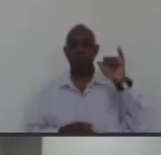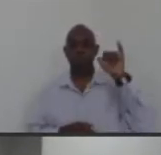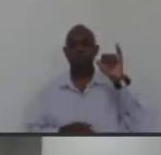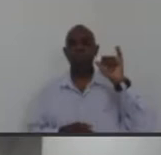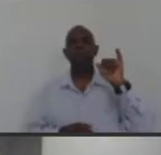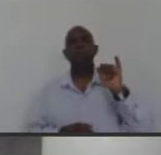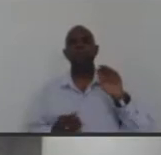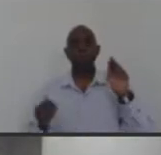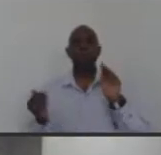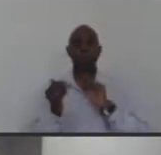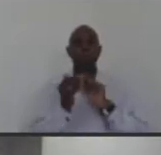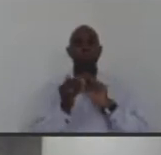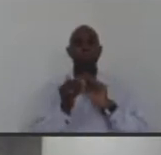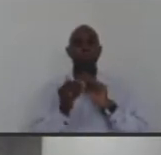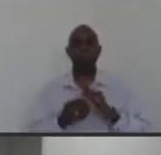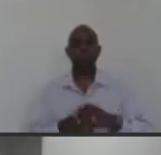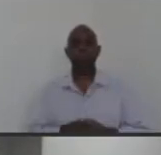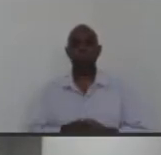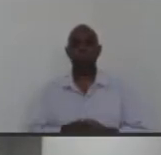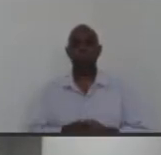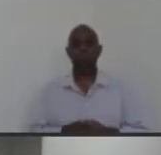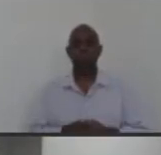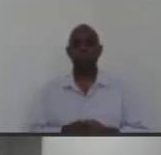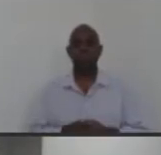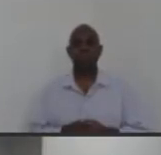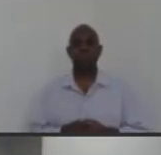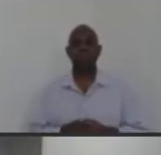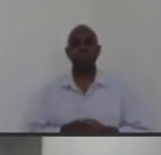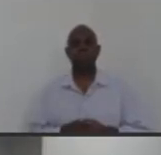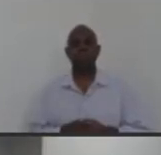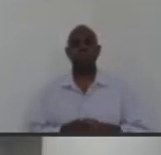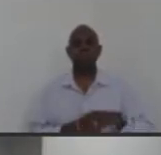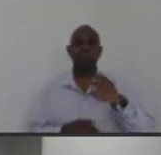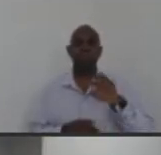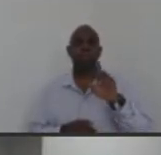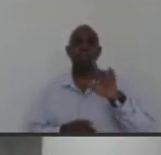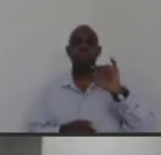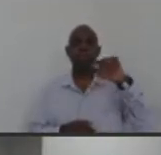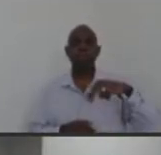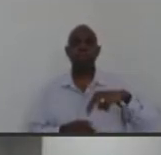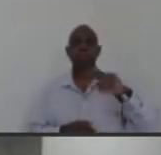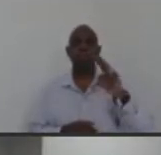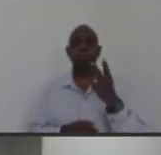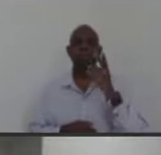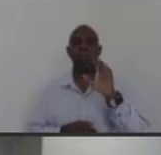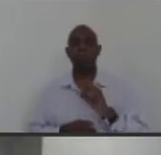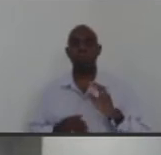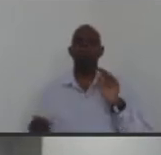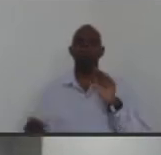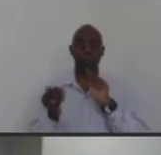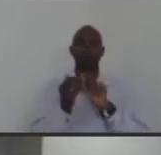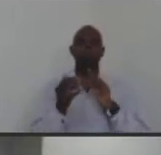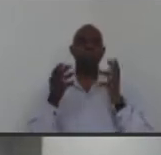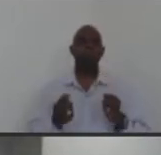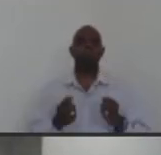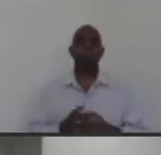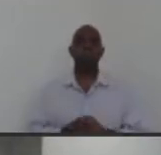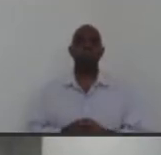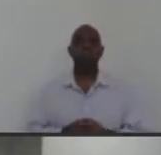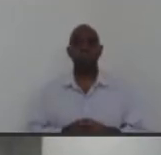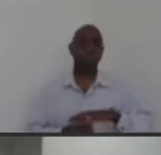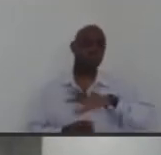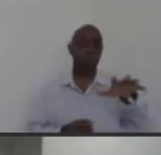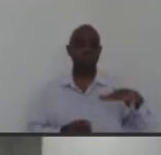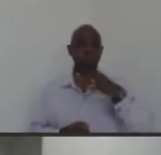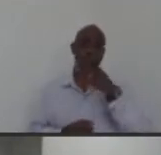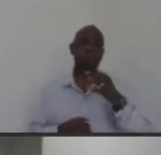Favorável. Vereador professor Edinho. Favorável, presidente. Com os pareceres favoráveis da